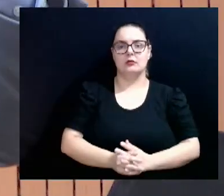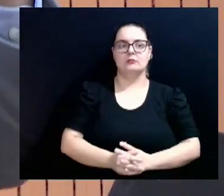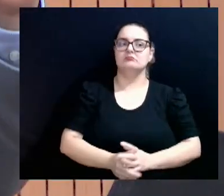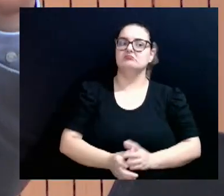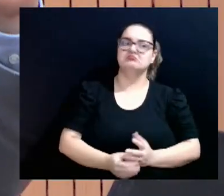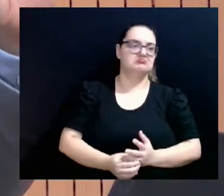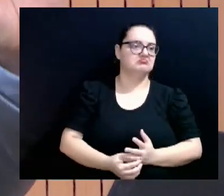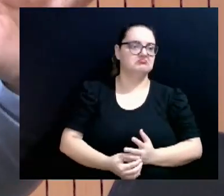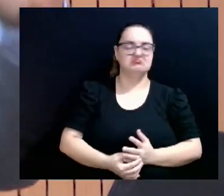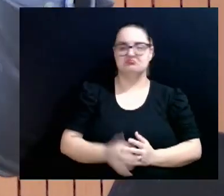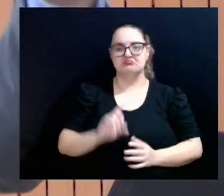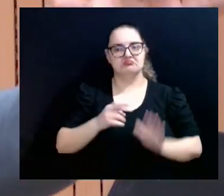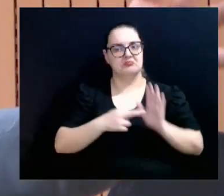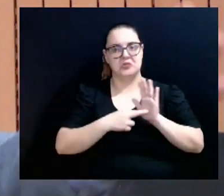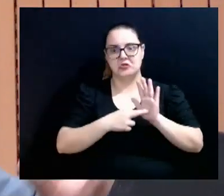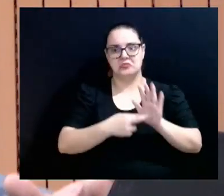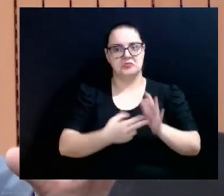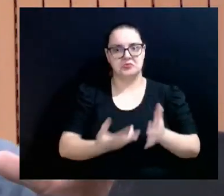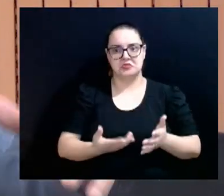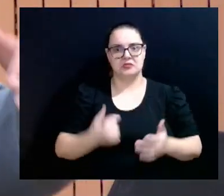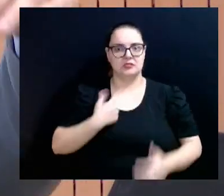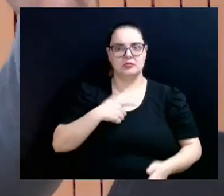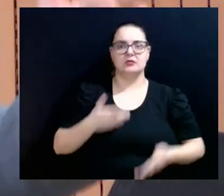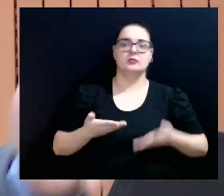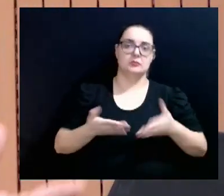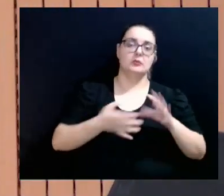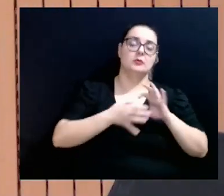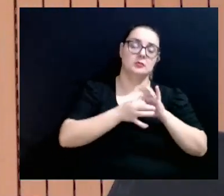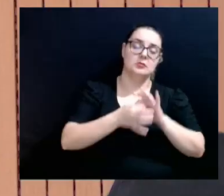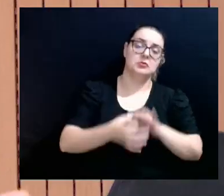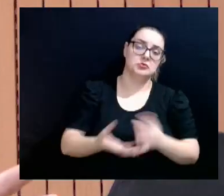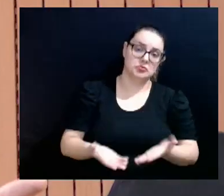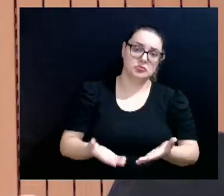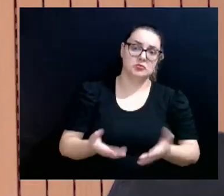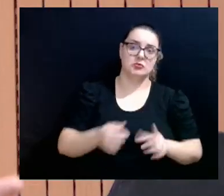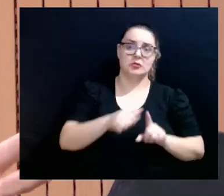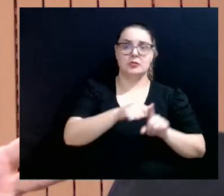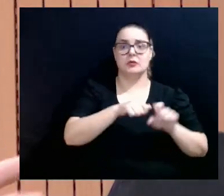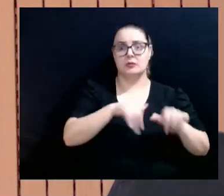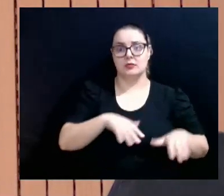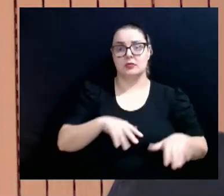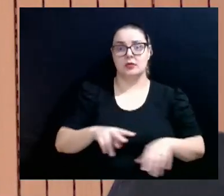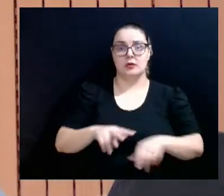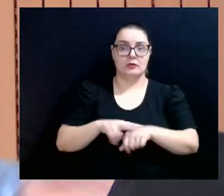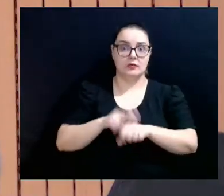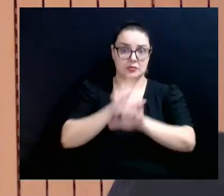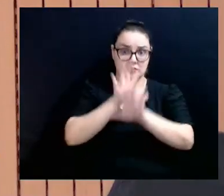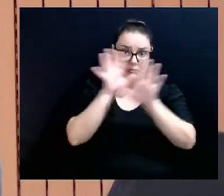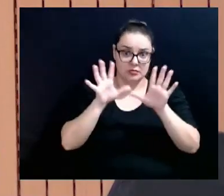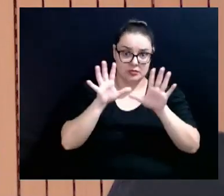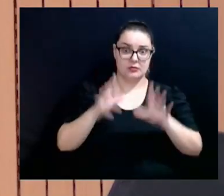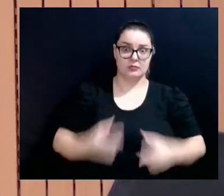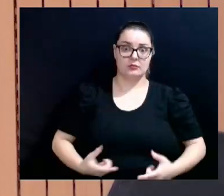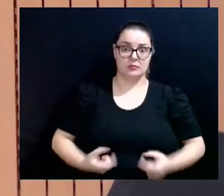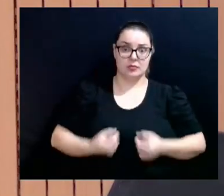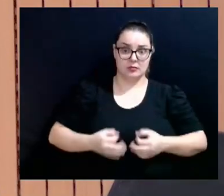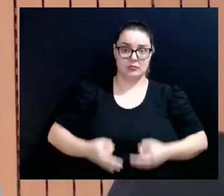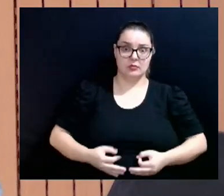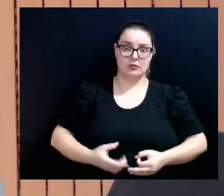que estamos trazendo nesse contexto do Setembro Verde Claro para a conscientização do câncer do ovário, que é da mulher mais velha.